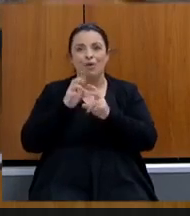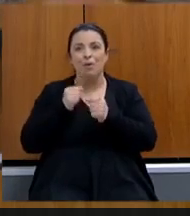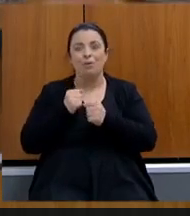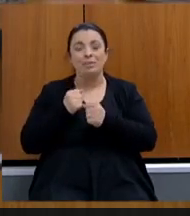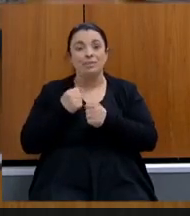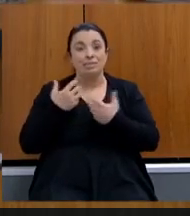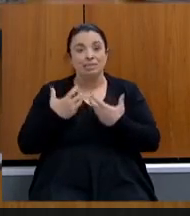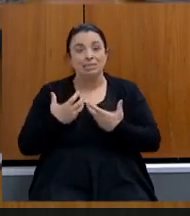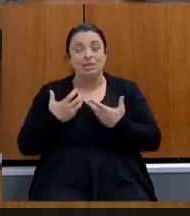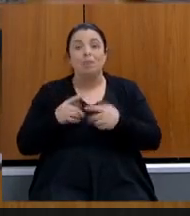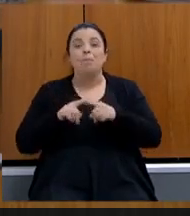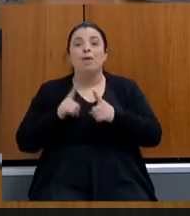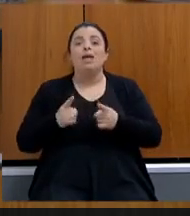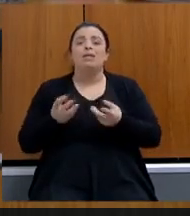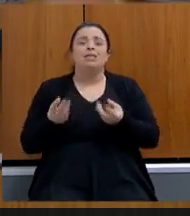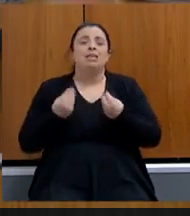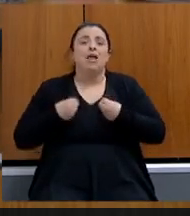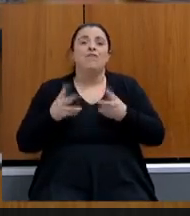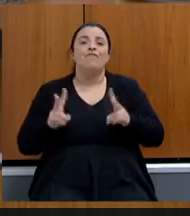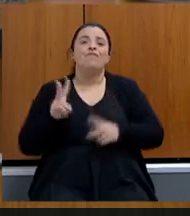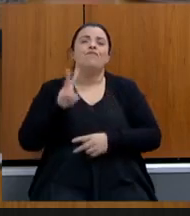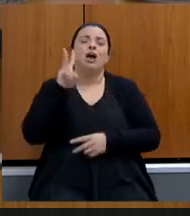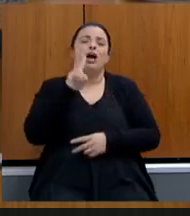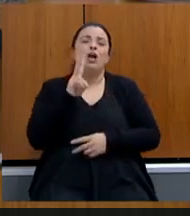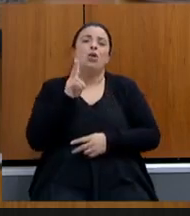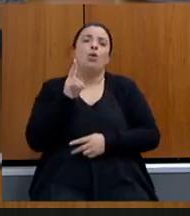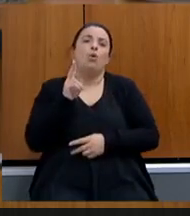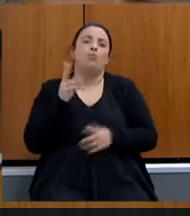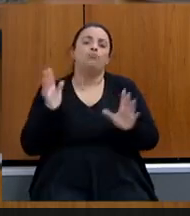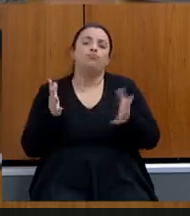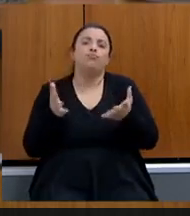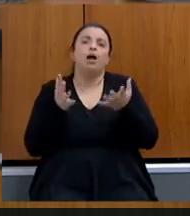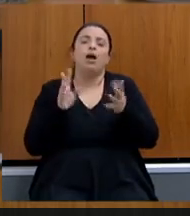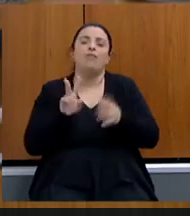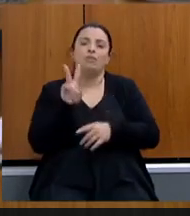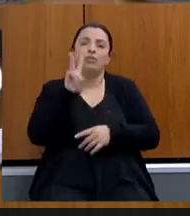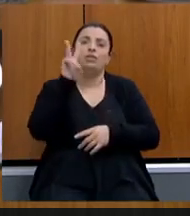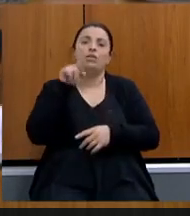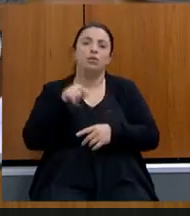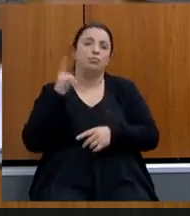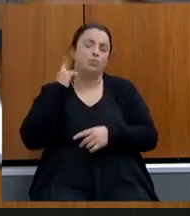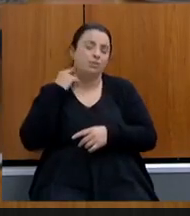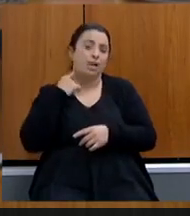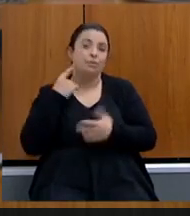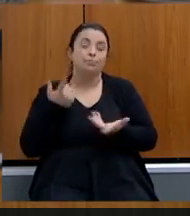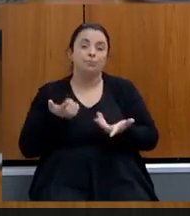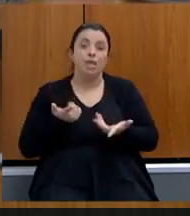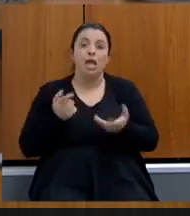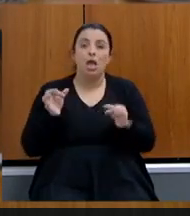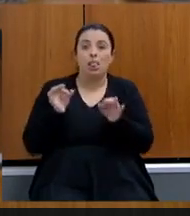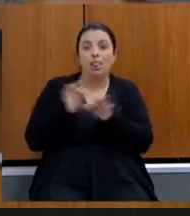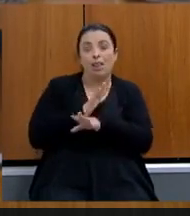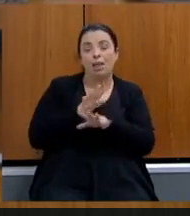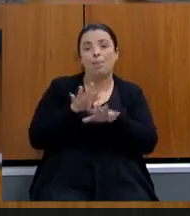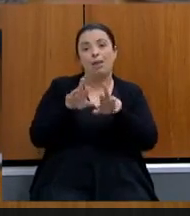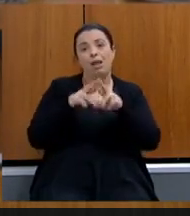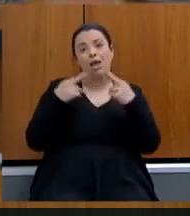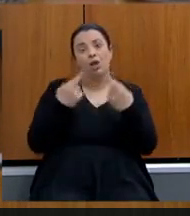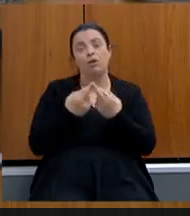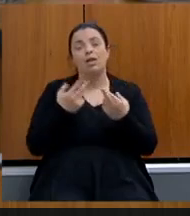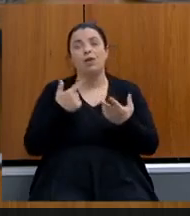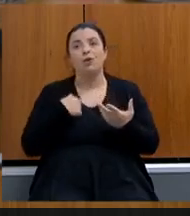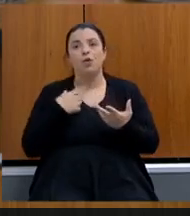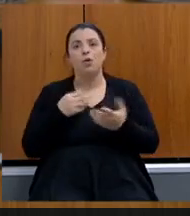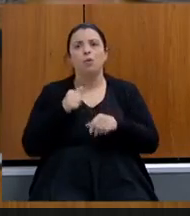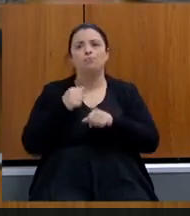mesmo assim eu saio daqui com muitas sugestões né muitas ponderações é extremamente importantes